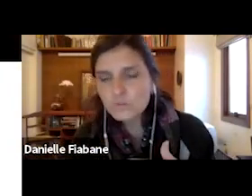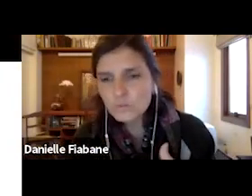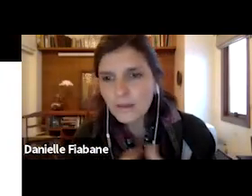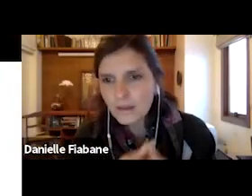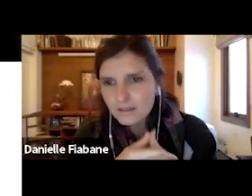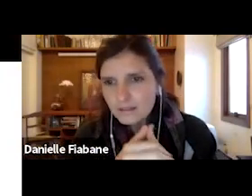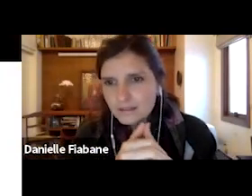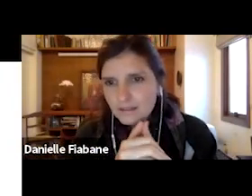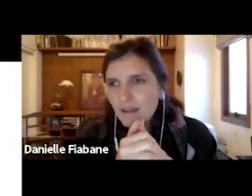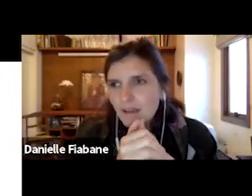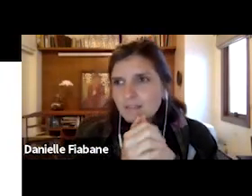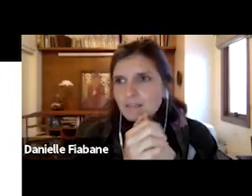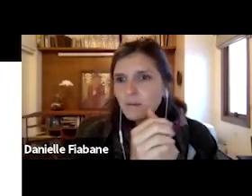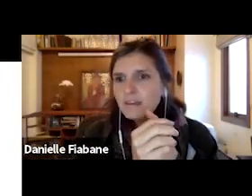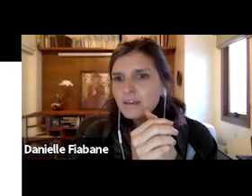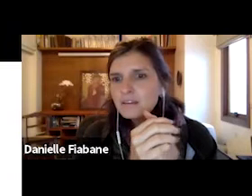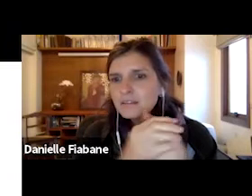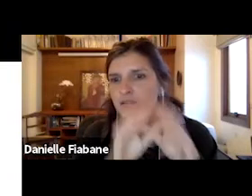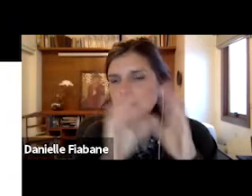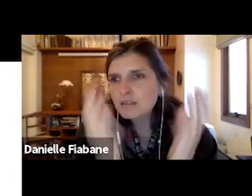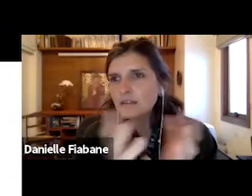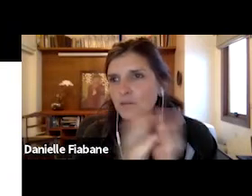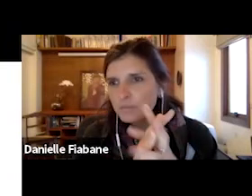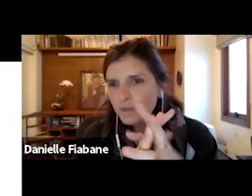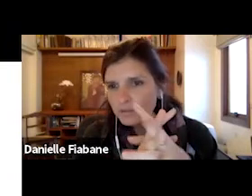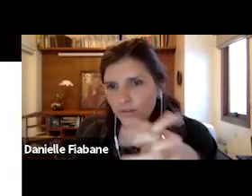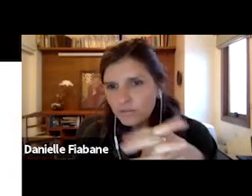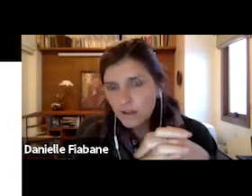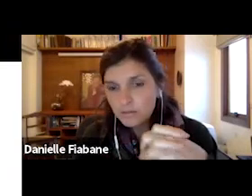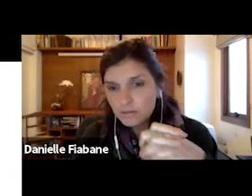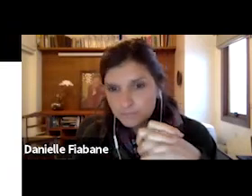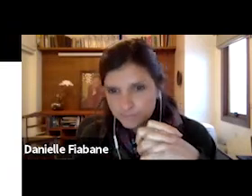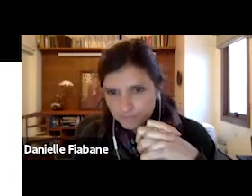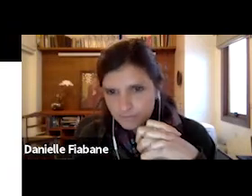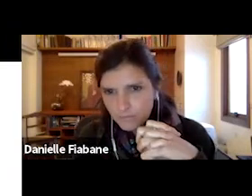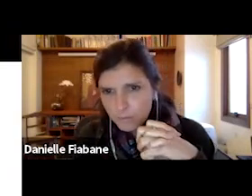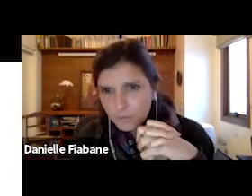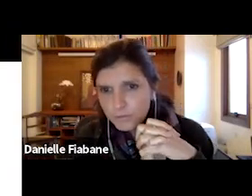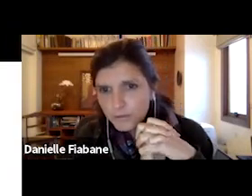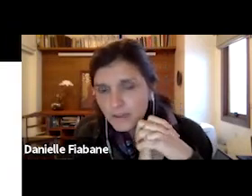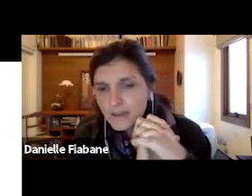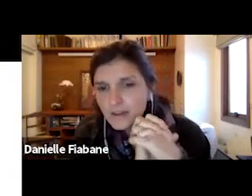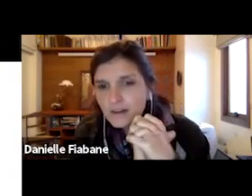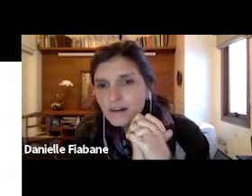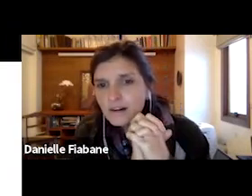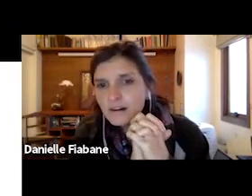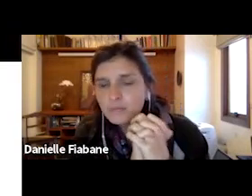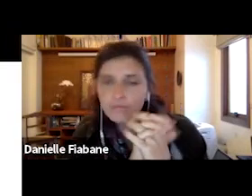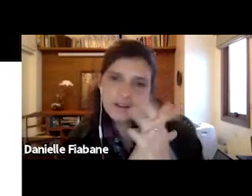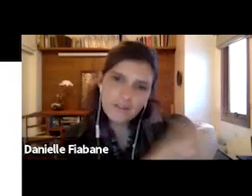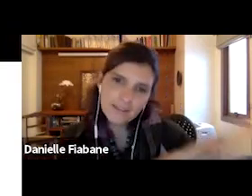que a gente supera essas barreiras e cria um ambiente favorável?